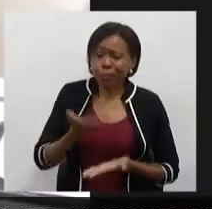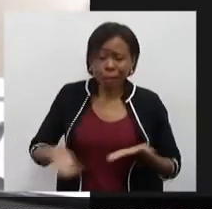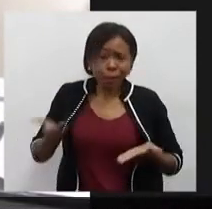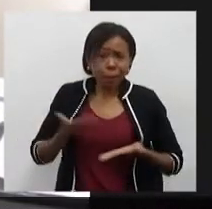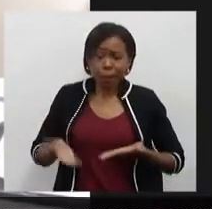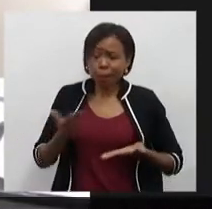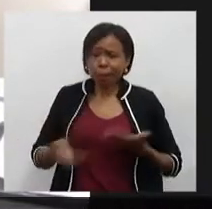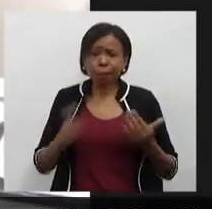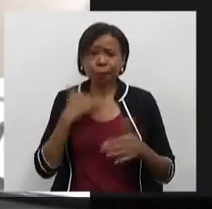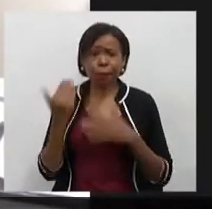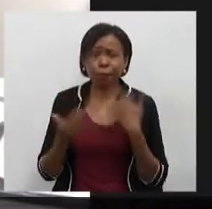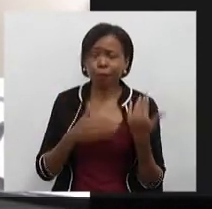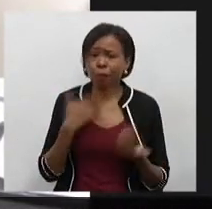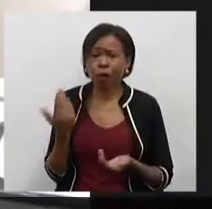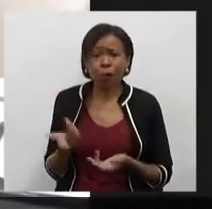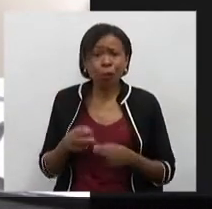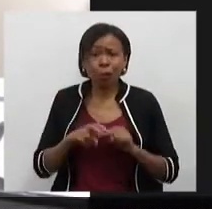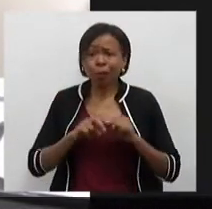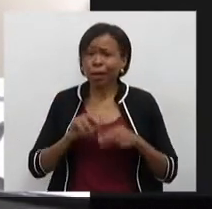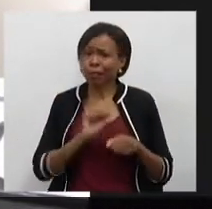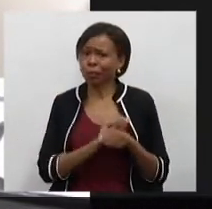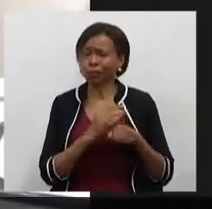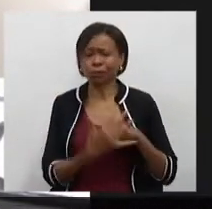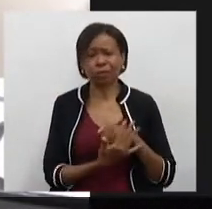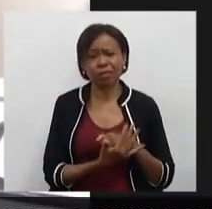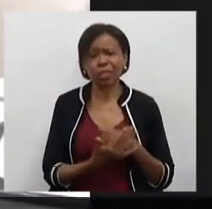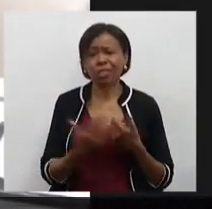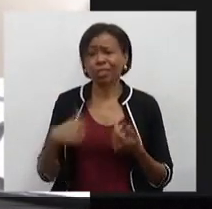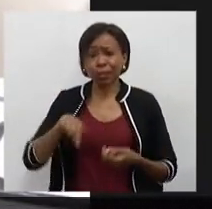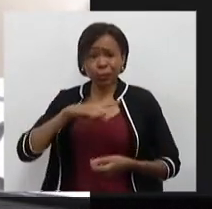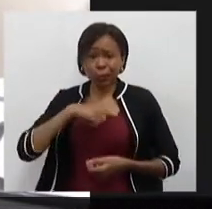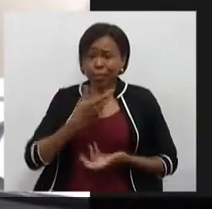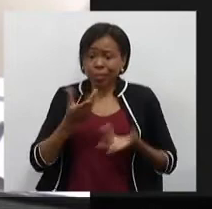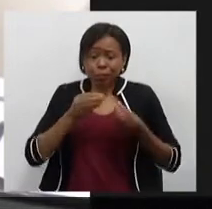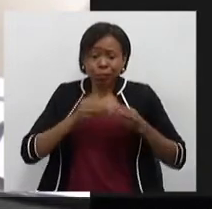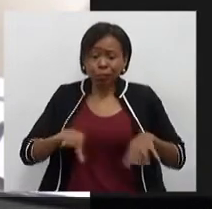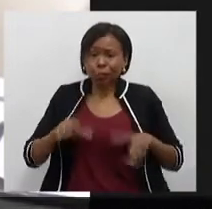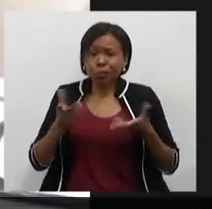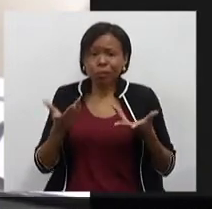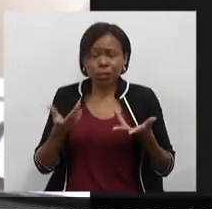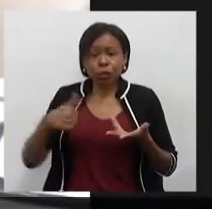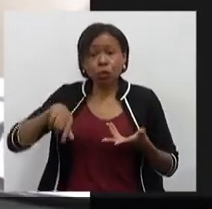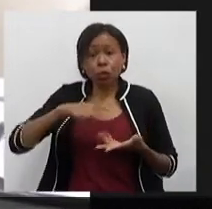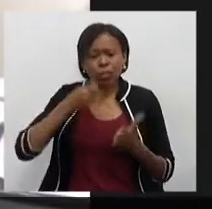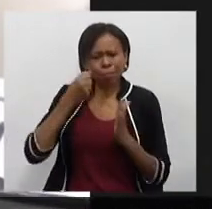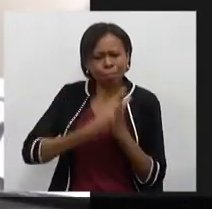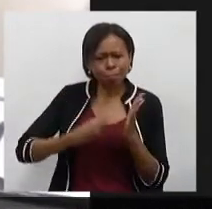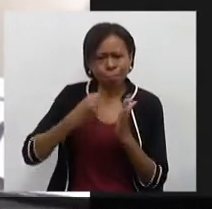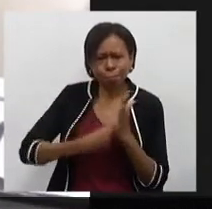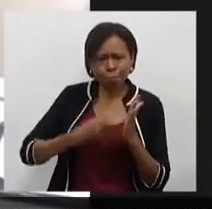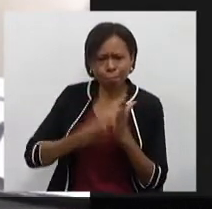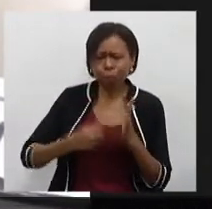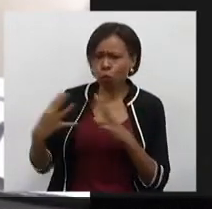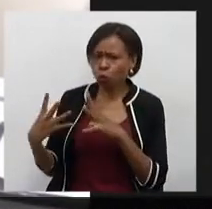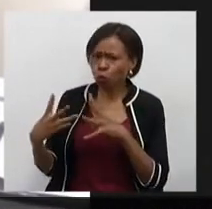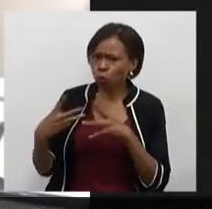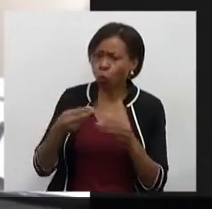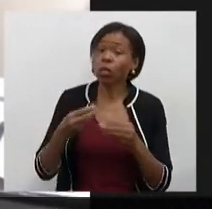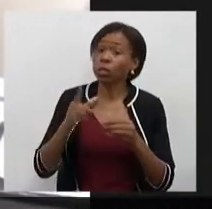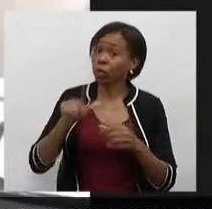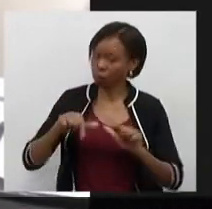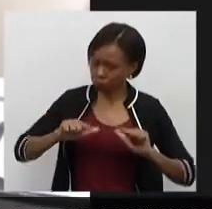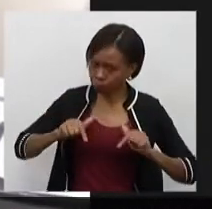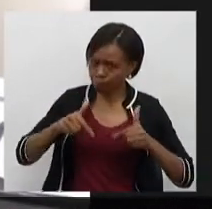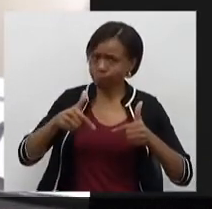vírus. Então, cada dia ele é muito importante nessa luta, que tem que ser uma luta de todos nós. Então, esse engajamento é importante de se ver, porque